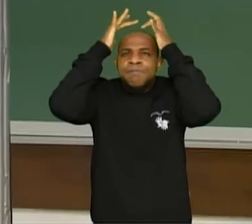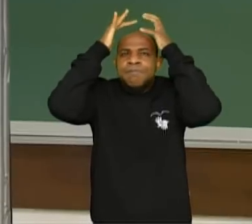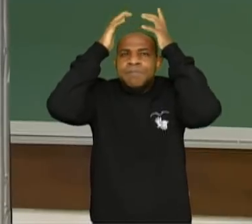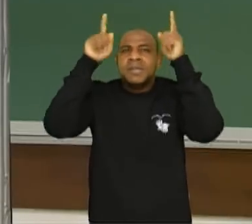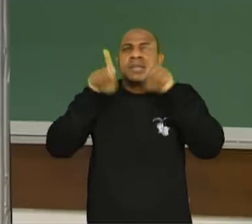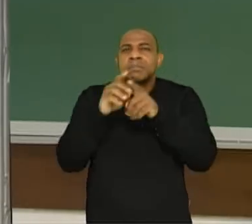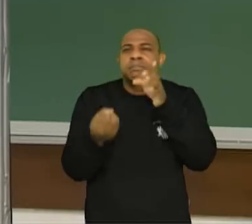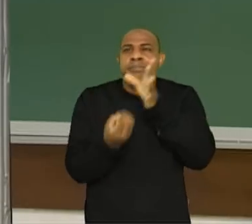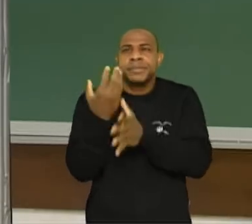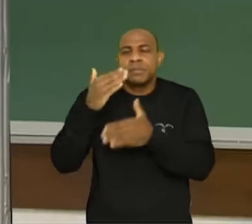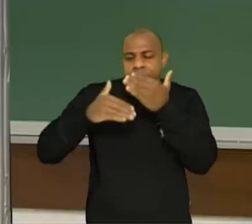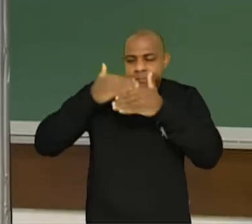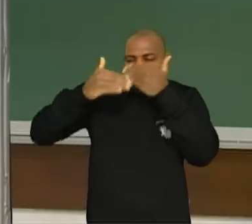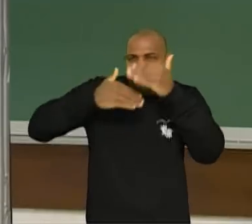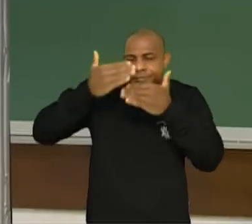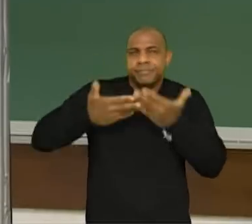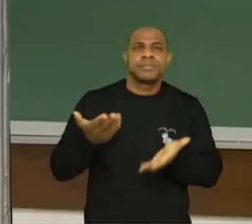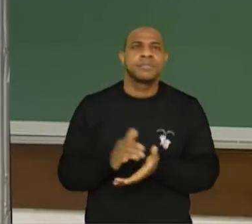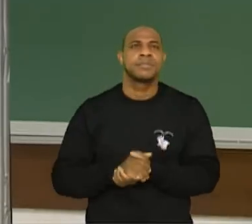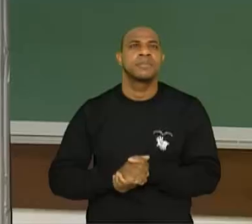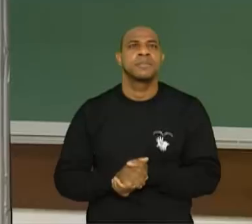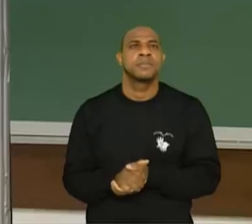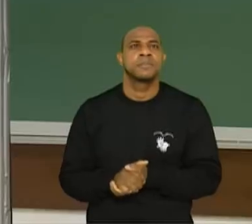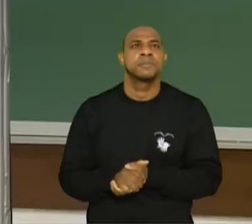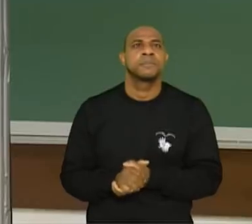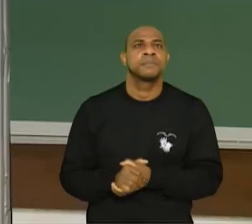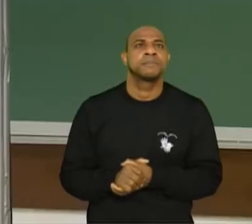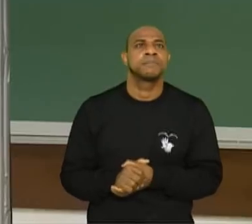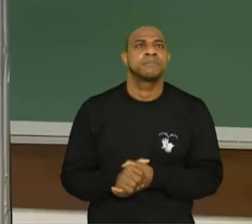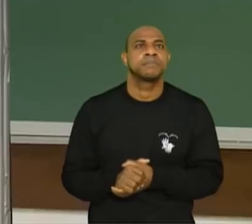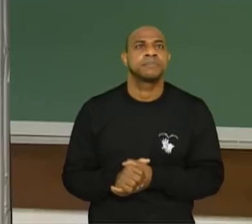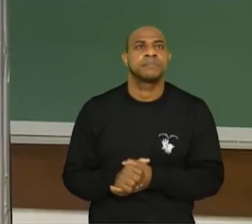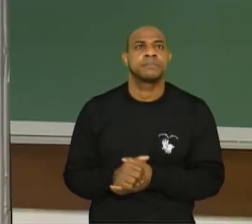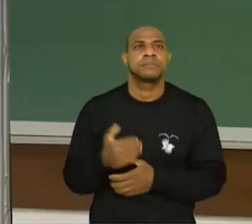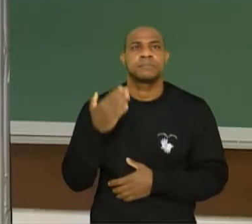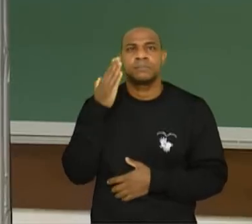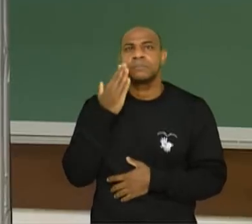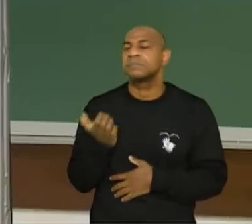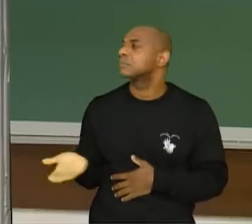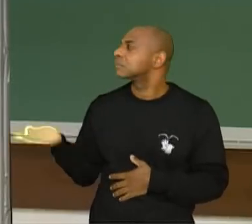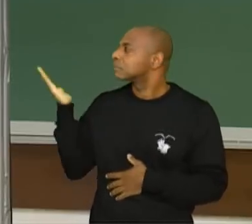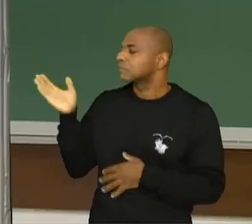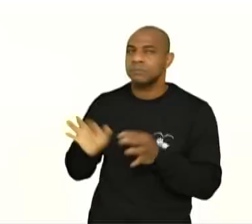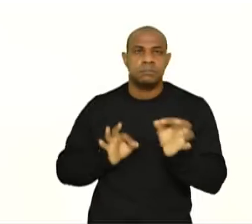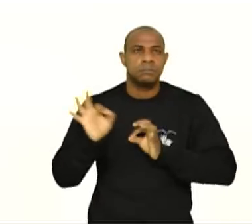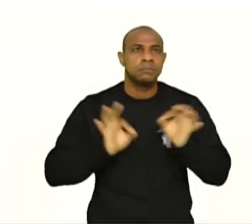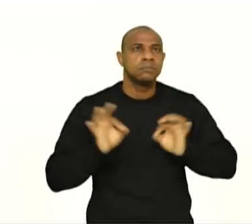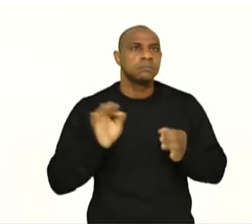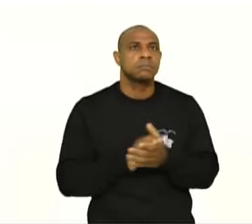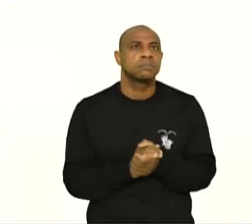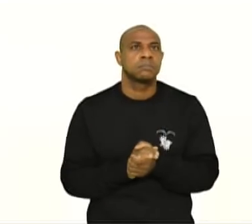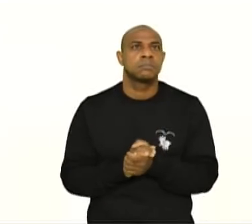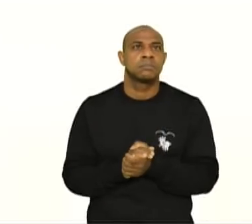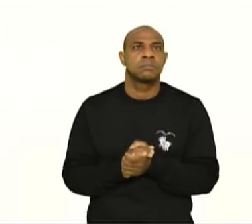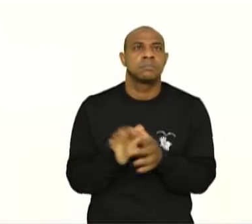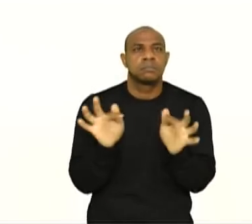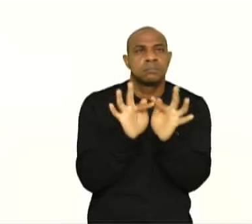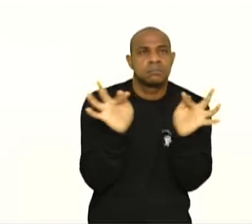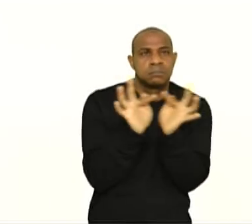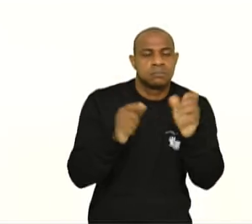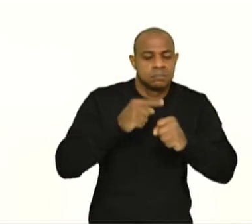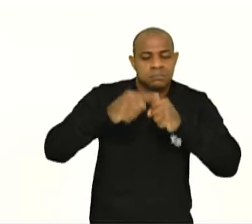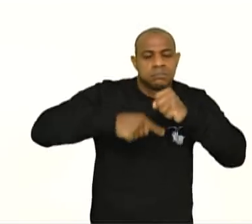Assim, de um modo geral, pelos nervos, e assim vai. Então, retomando aqui essa organização, nível mais simples,